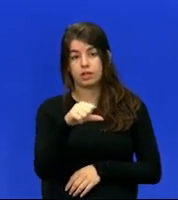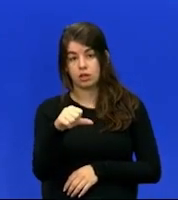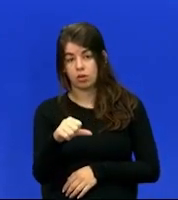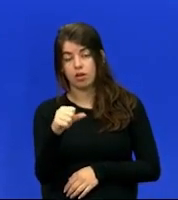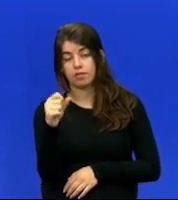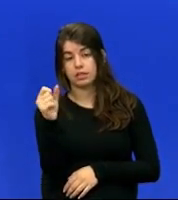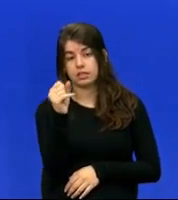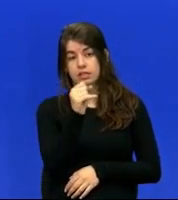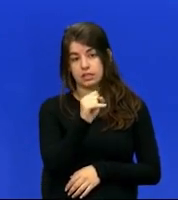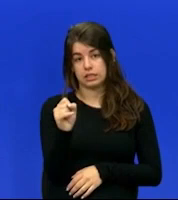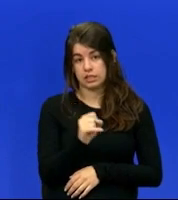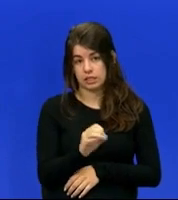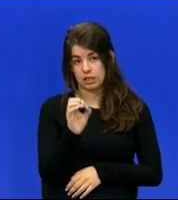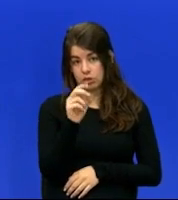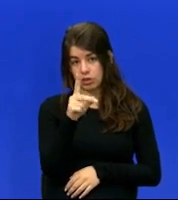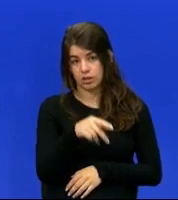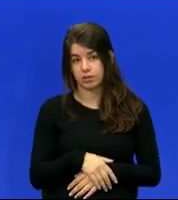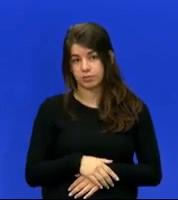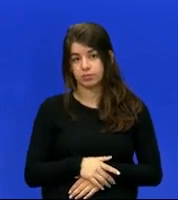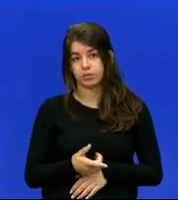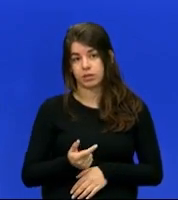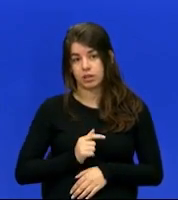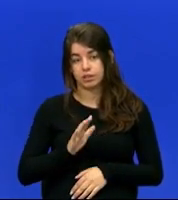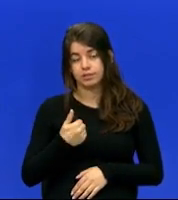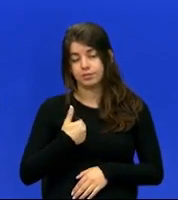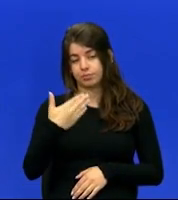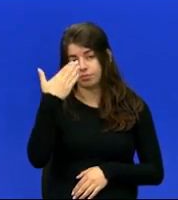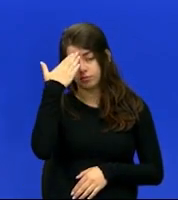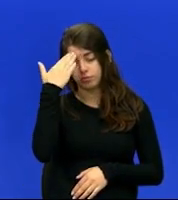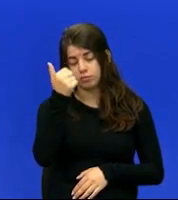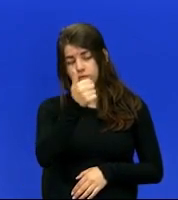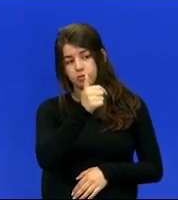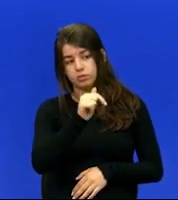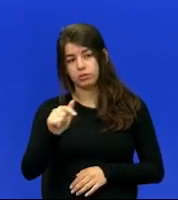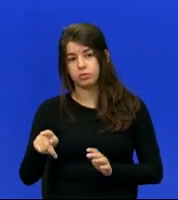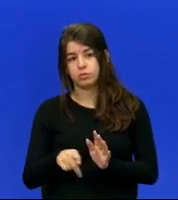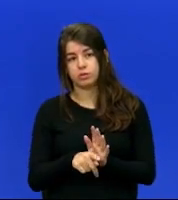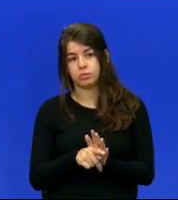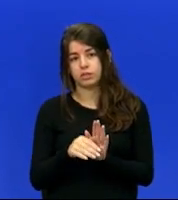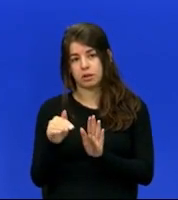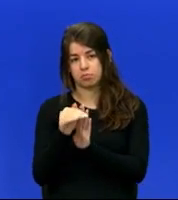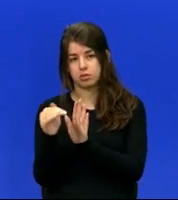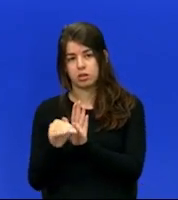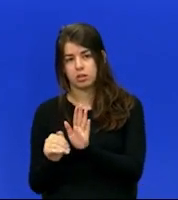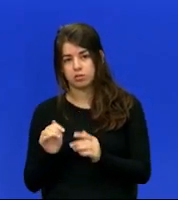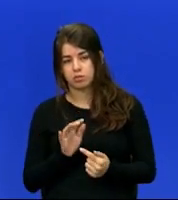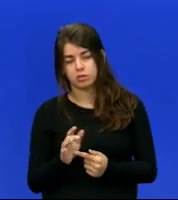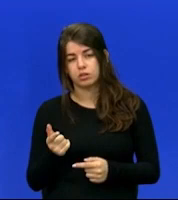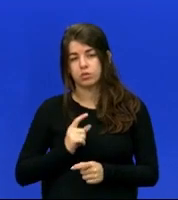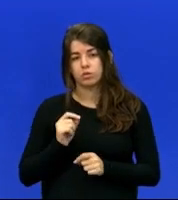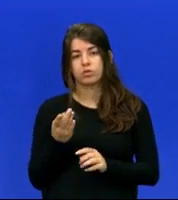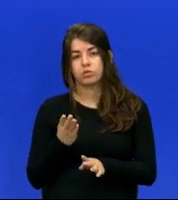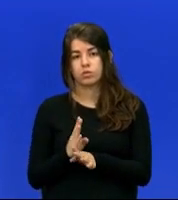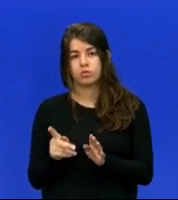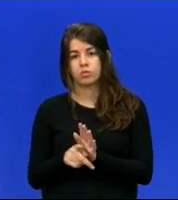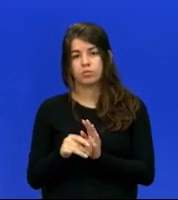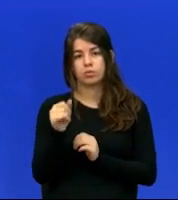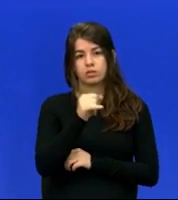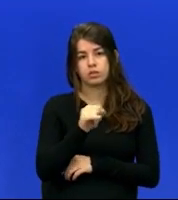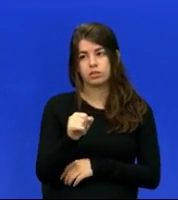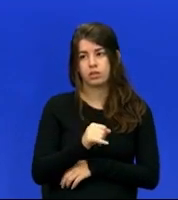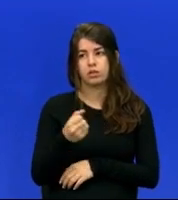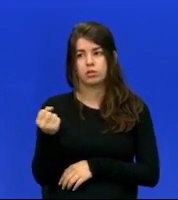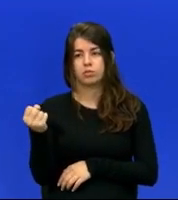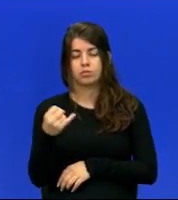Z, não é? Onde você já vai estar totalmente tabelada, e é uma outra tabela que você vai estar encontrando entre Z